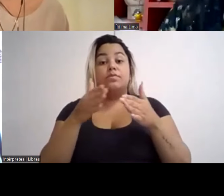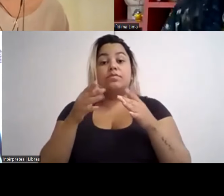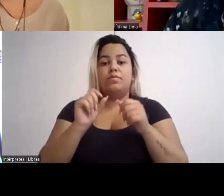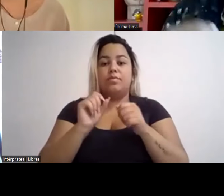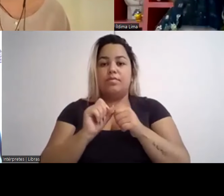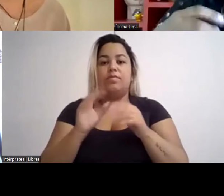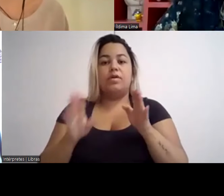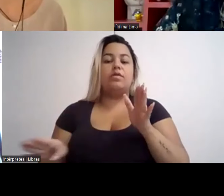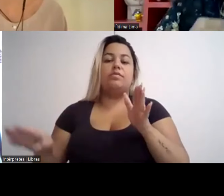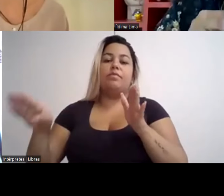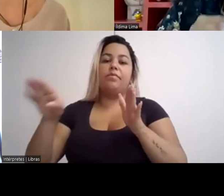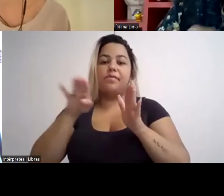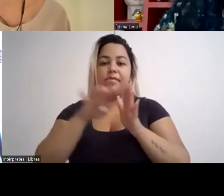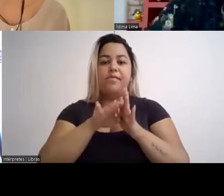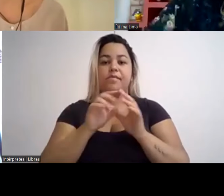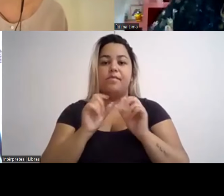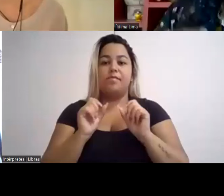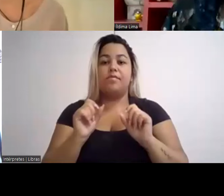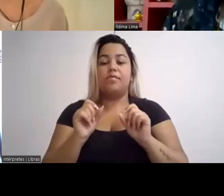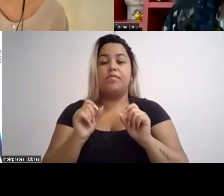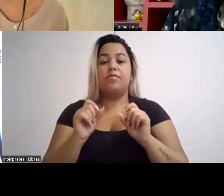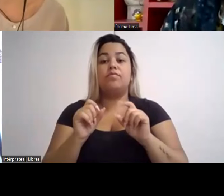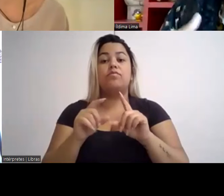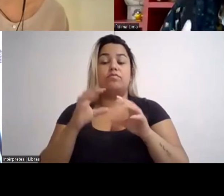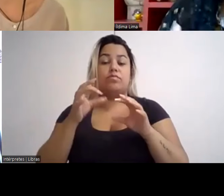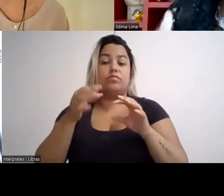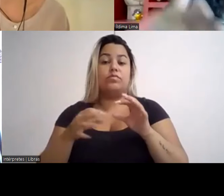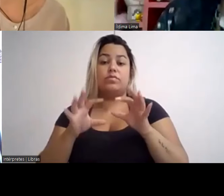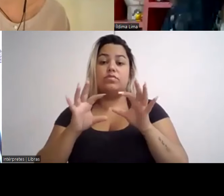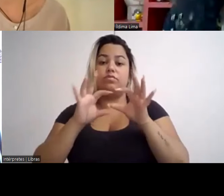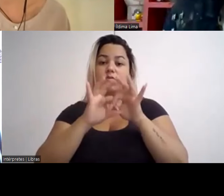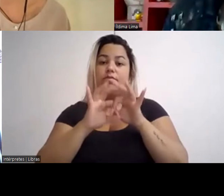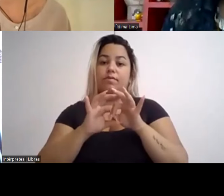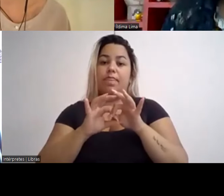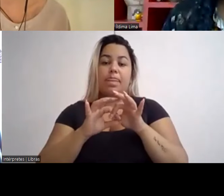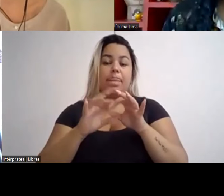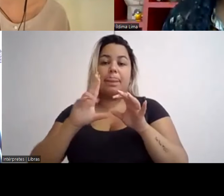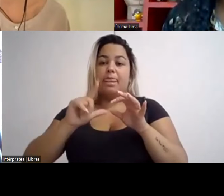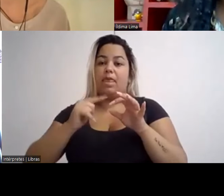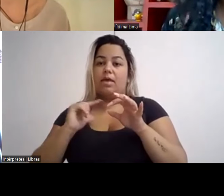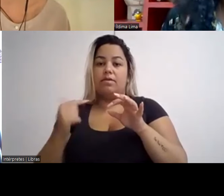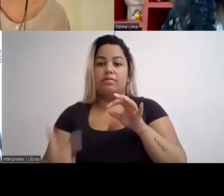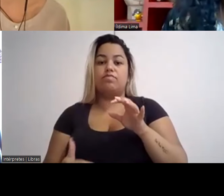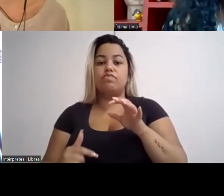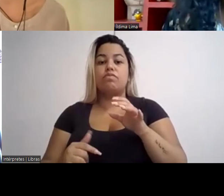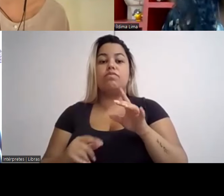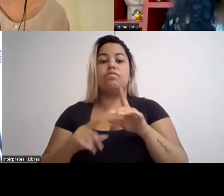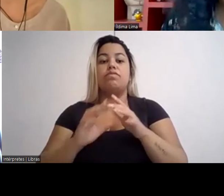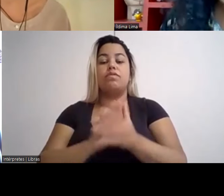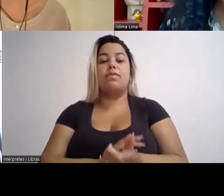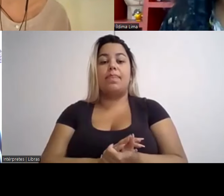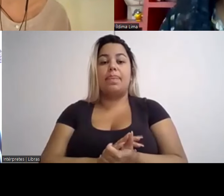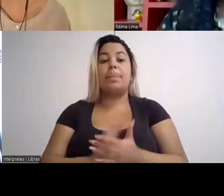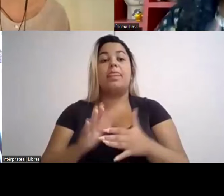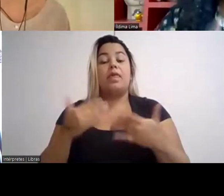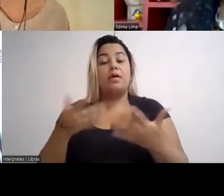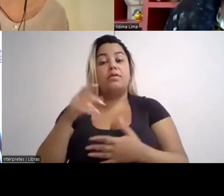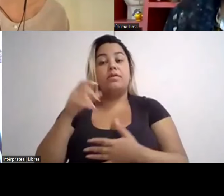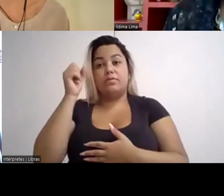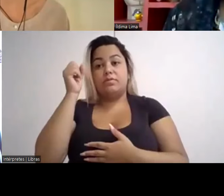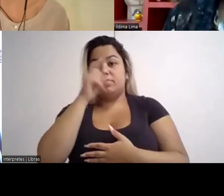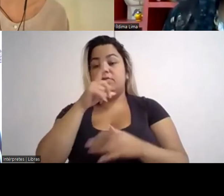chegar, né? Tá compatível com o que seria um plano de negócio que às vezes nem existe nesses empreendimentos. Então, é difícil. Então,